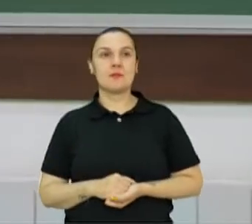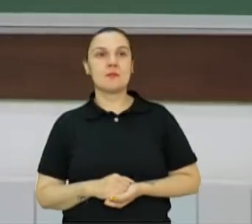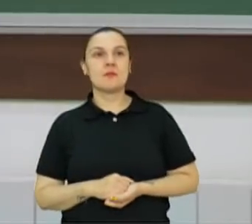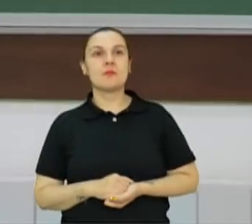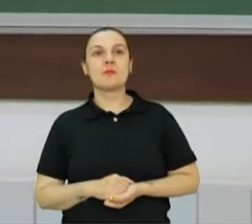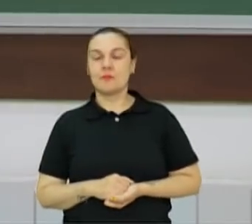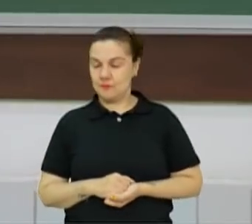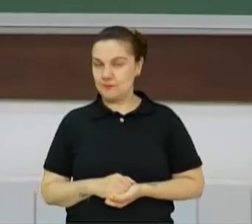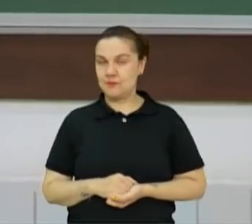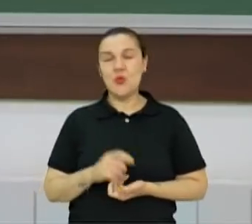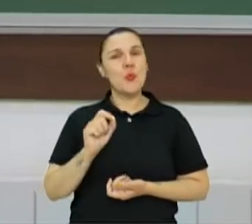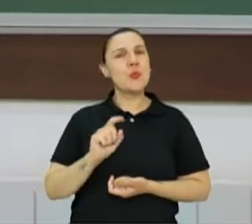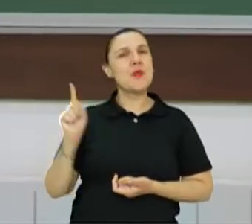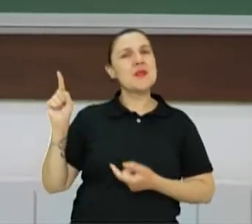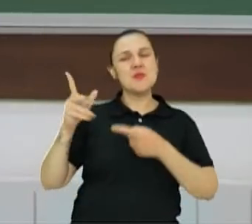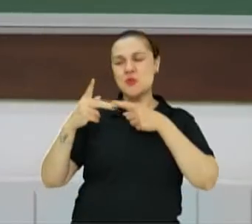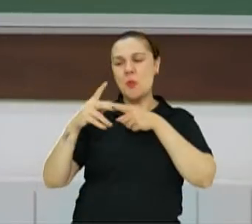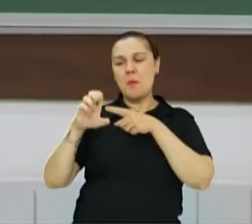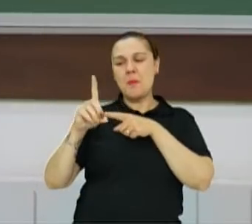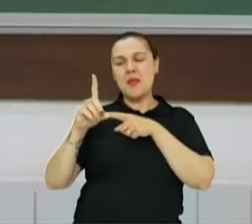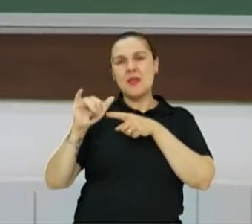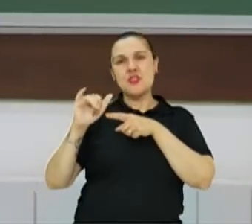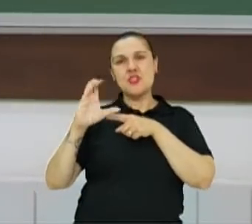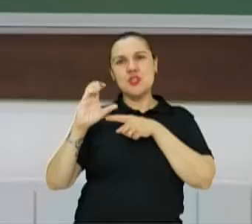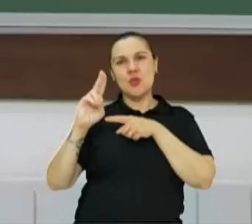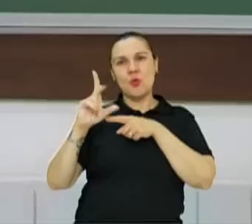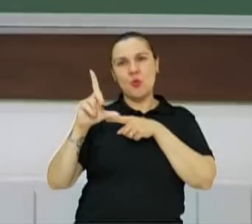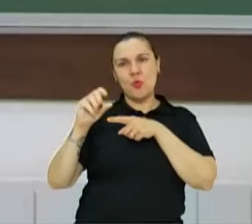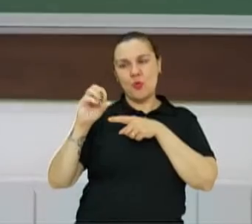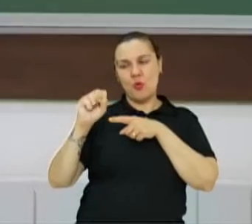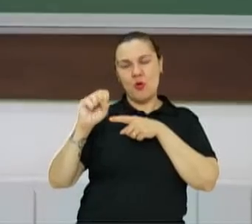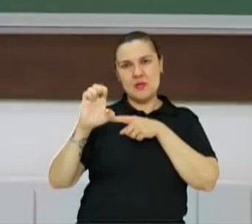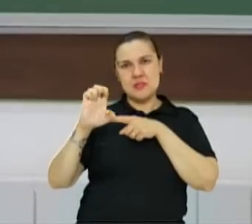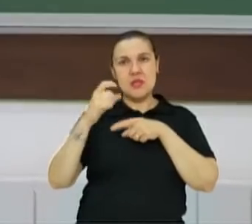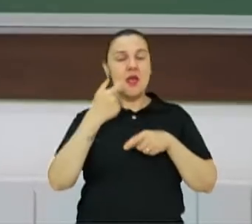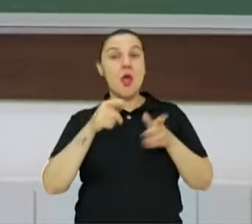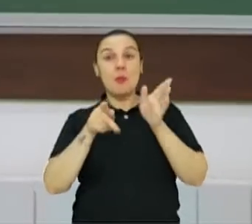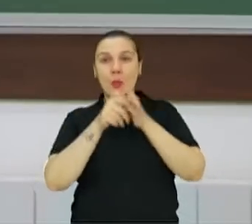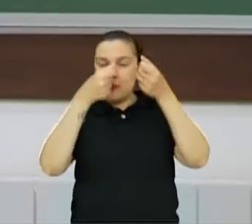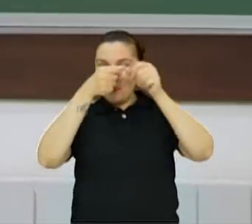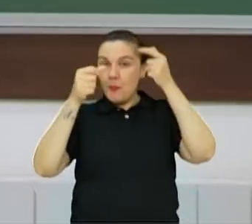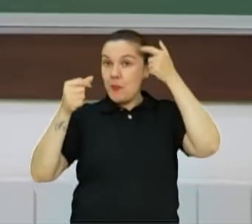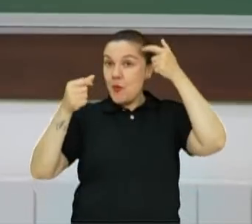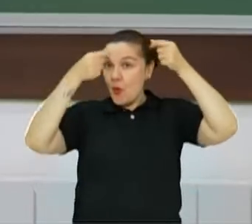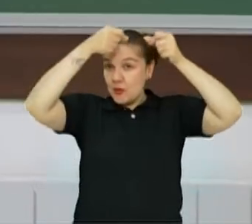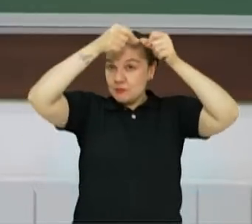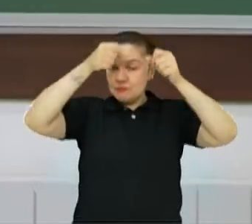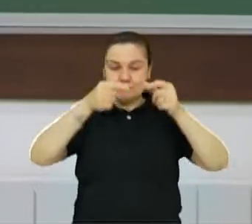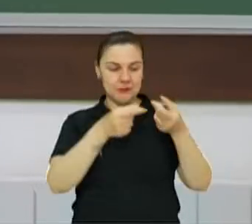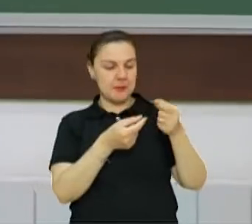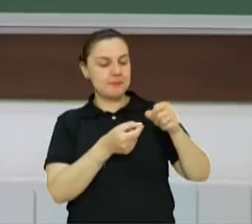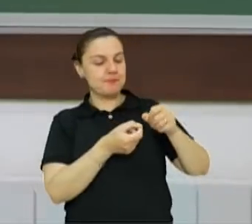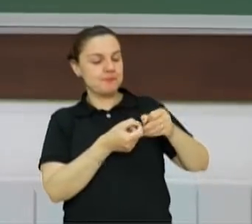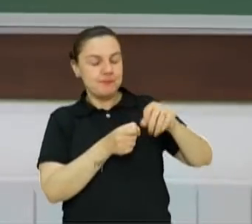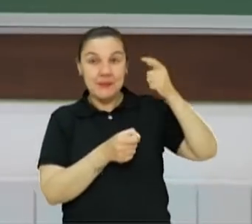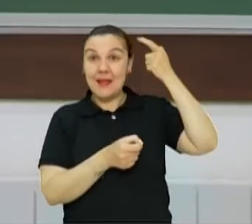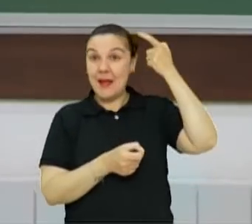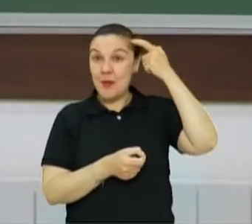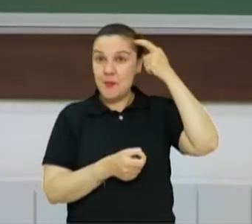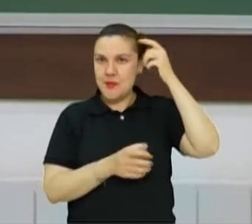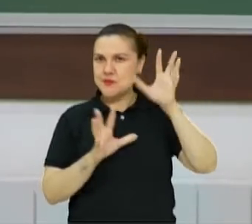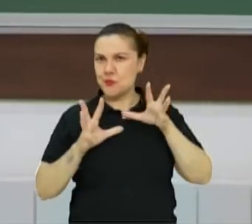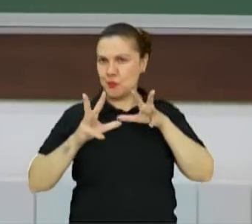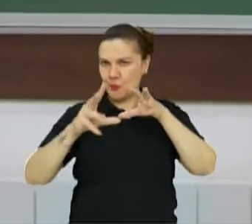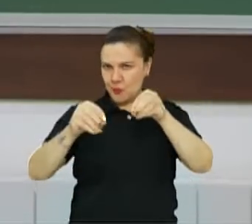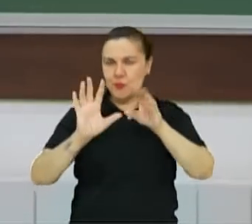da pediculose pubiana? Só a pediculose, esse nome se refere a piolho. Então, aquele piolho de cabeça, né, que todo mundo já